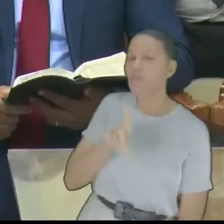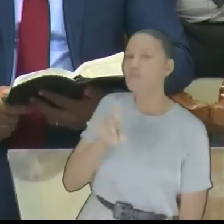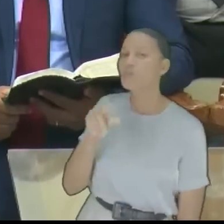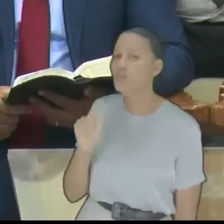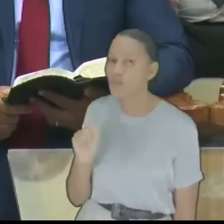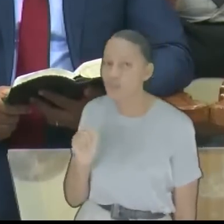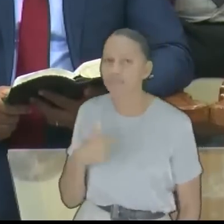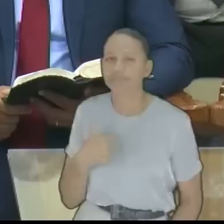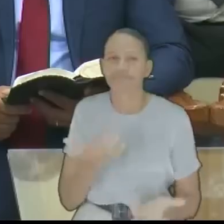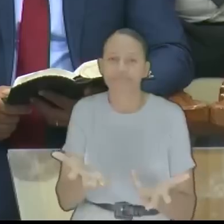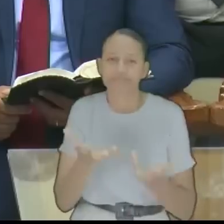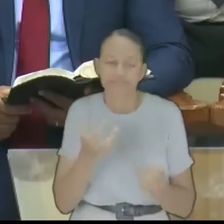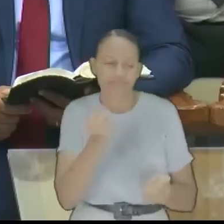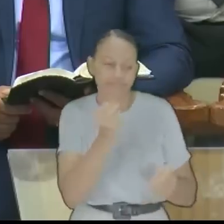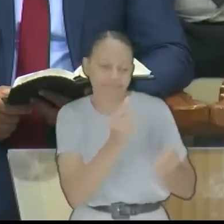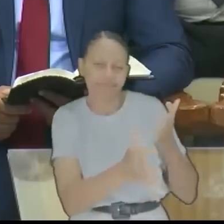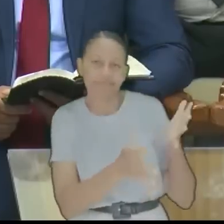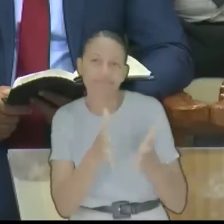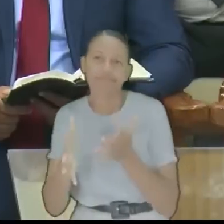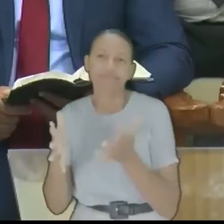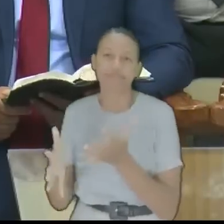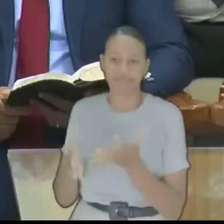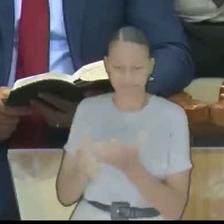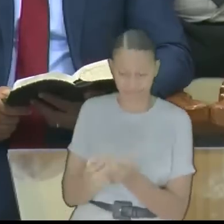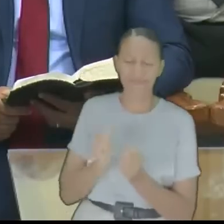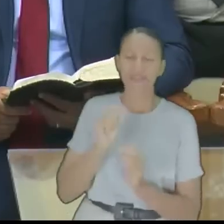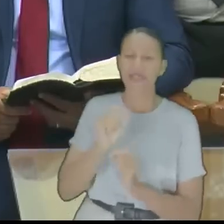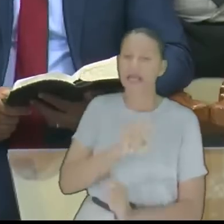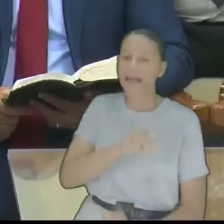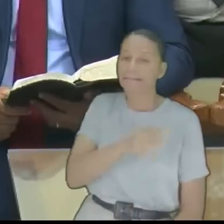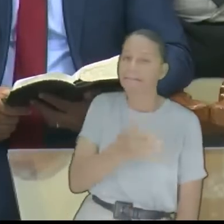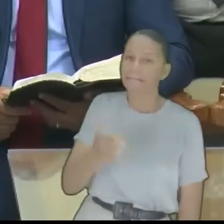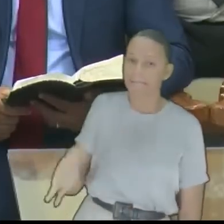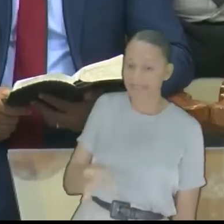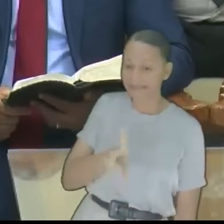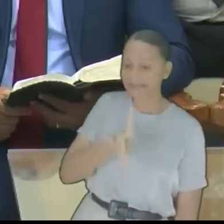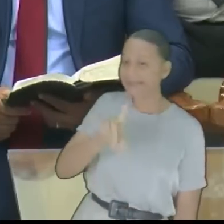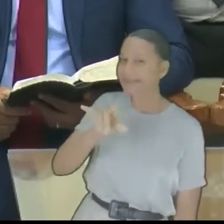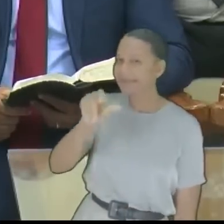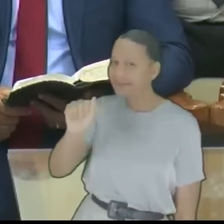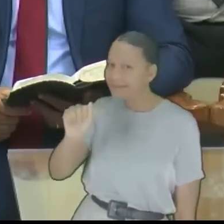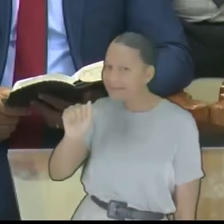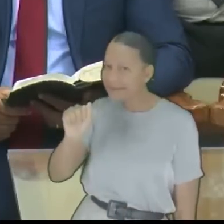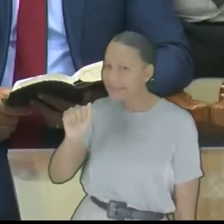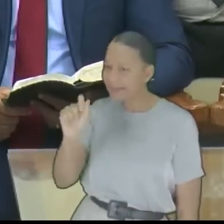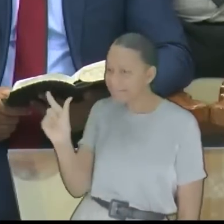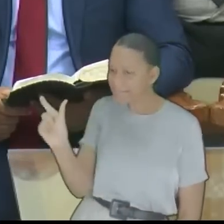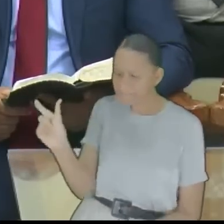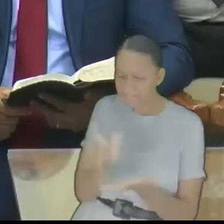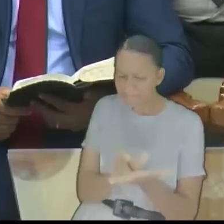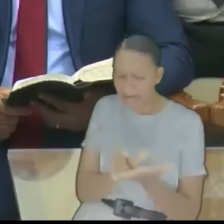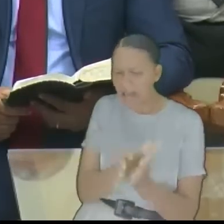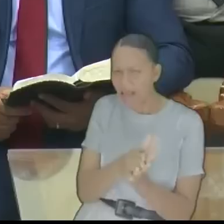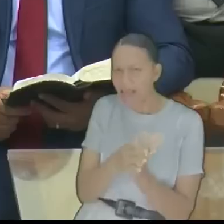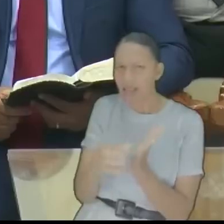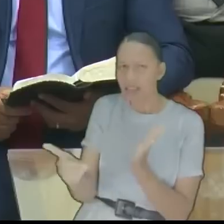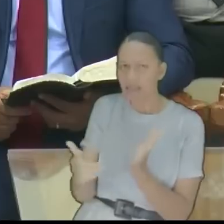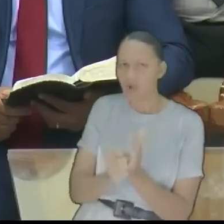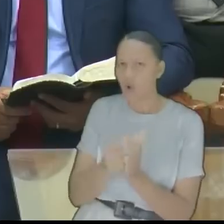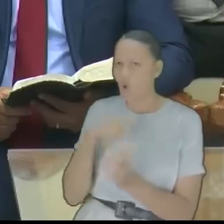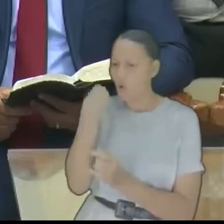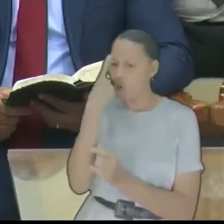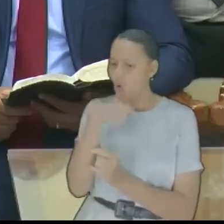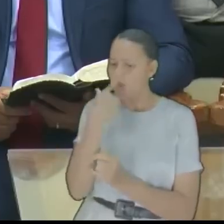quero dizer aos irmãos que a palavra dia, nem sempre na Bíblia, significa